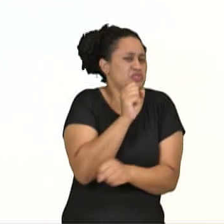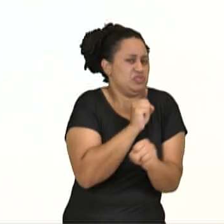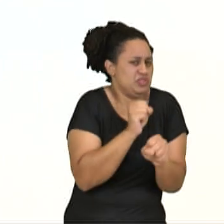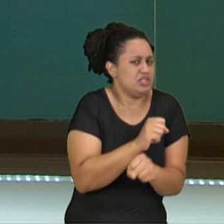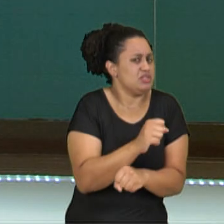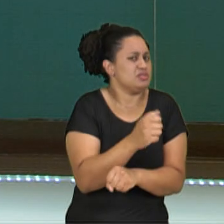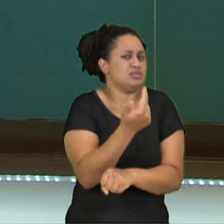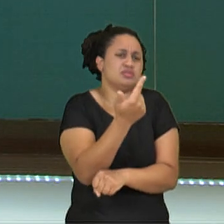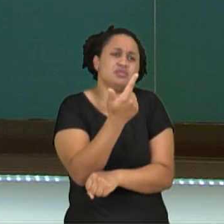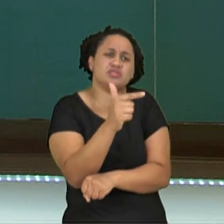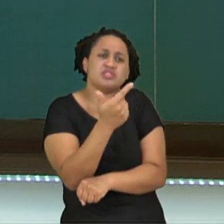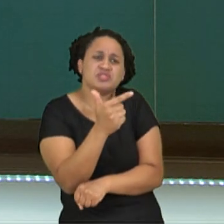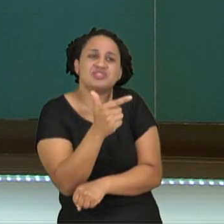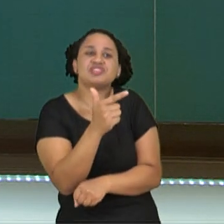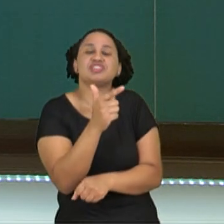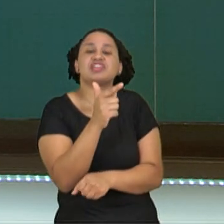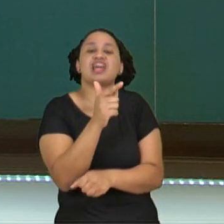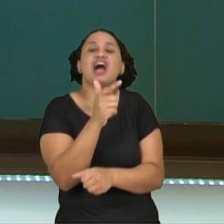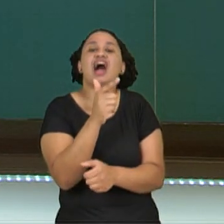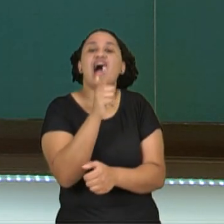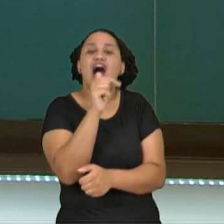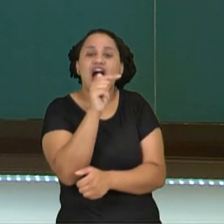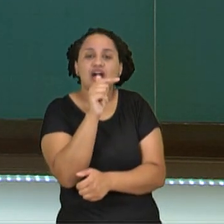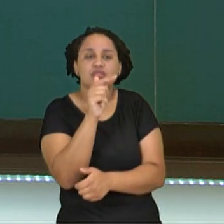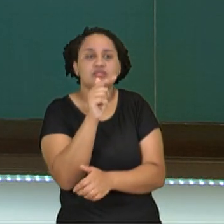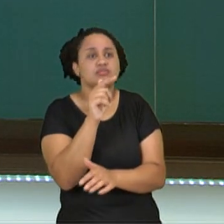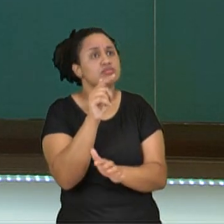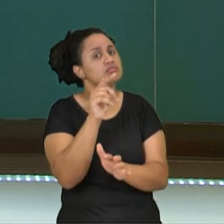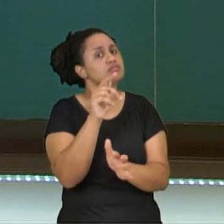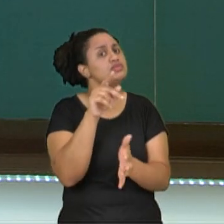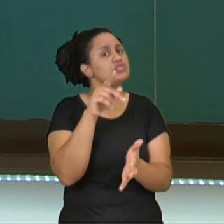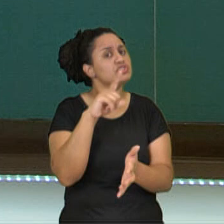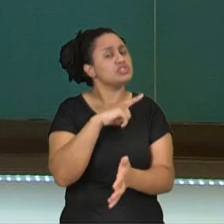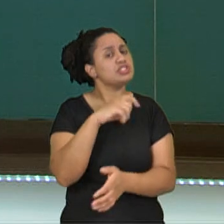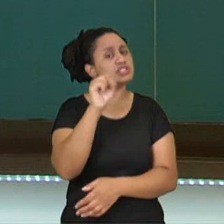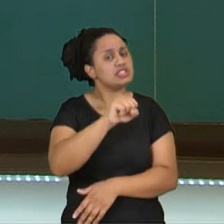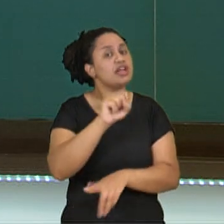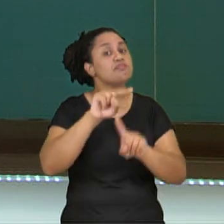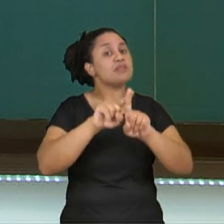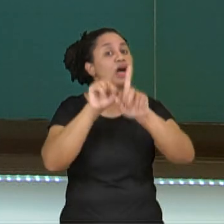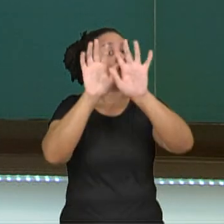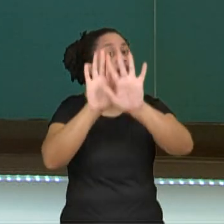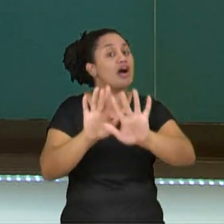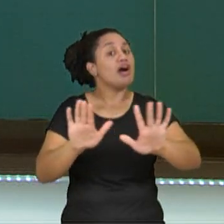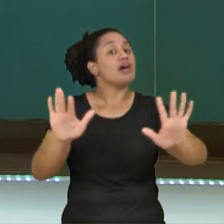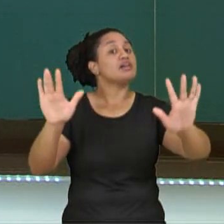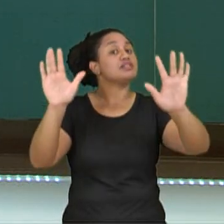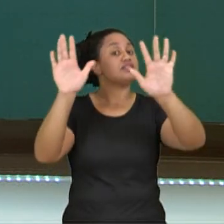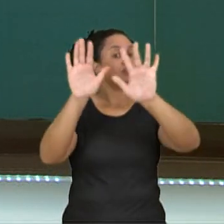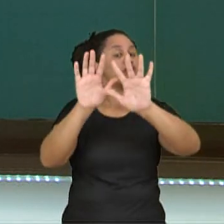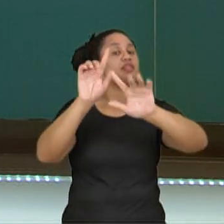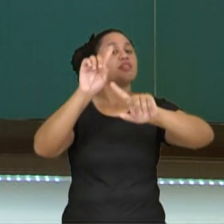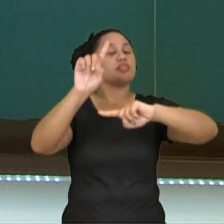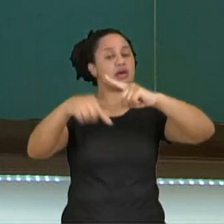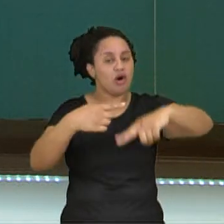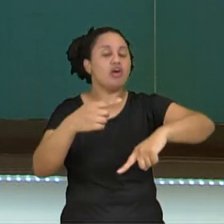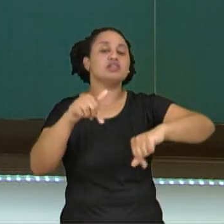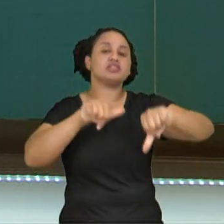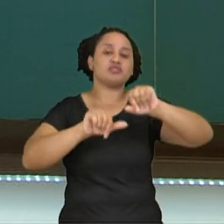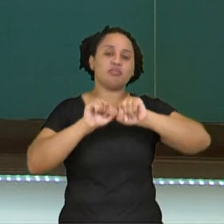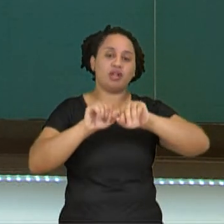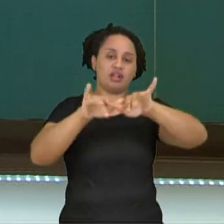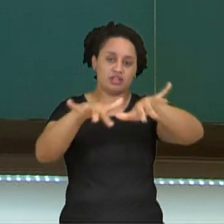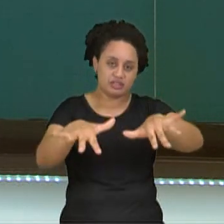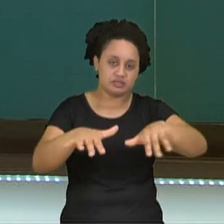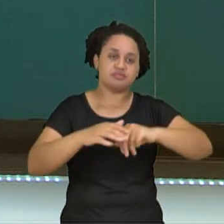intenso. Não tinha, olha aqui, a ausência de água. Pelo contrário, tinha água no vapor e depois se tornou líquida.